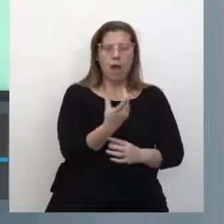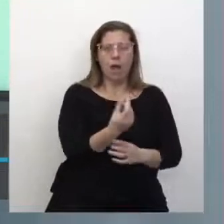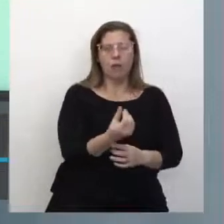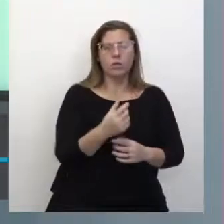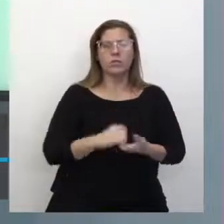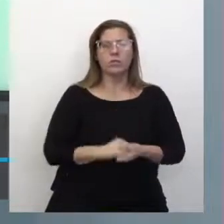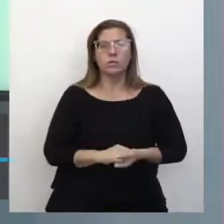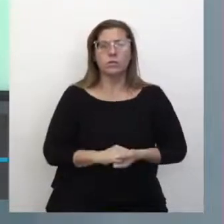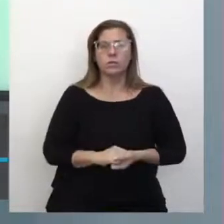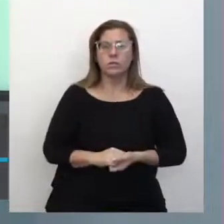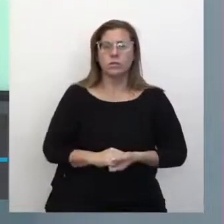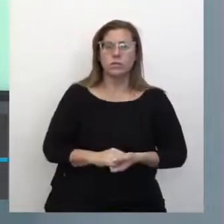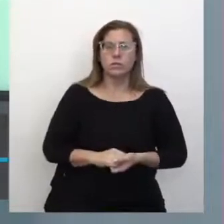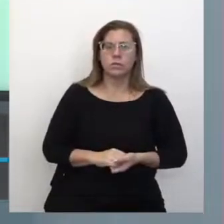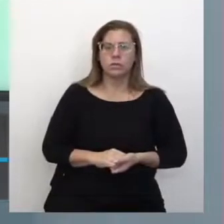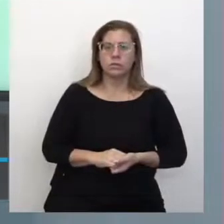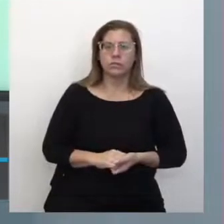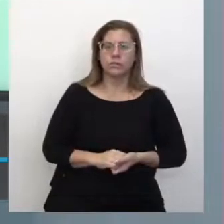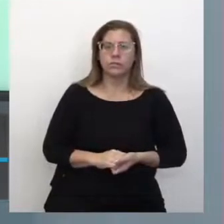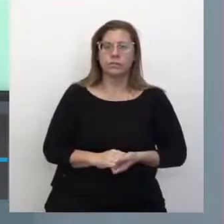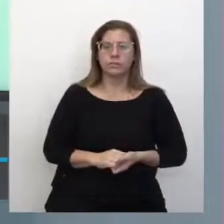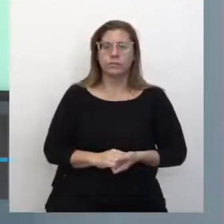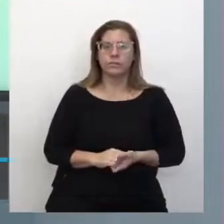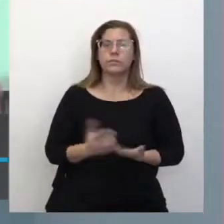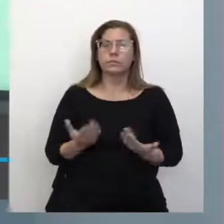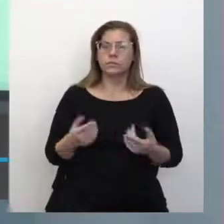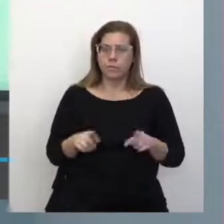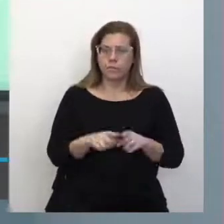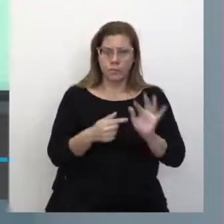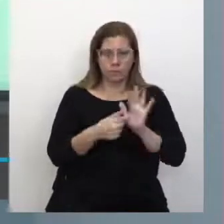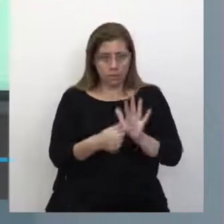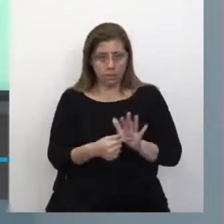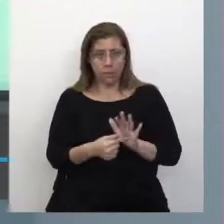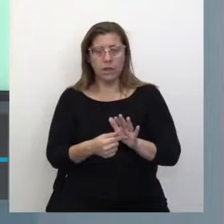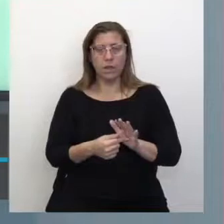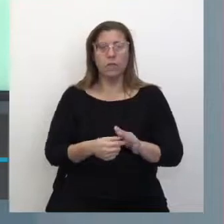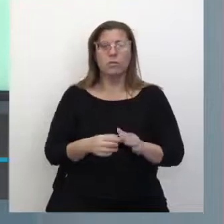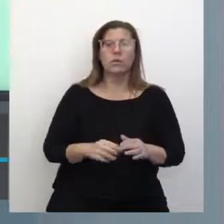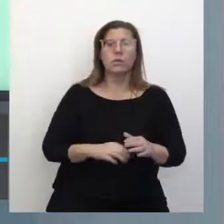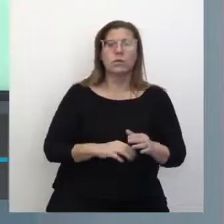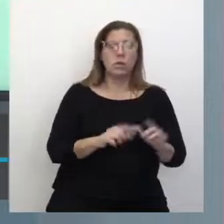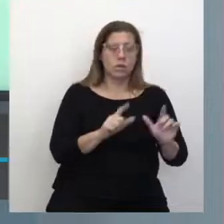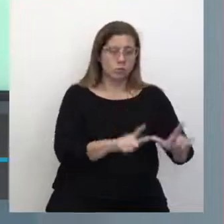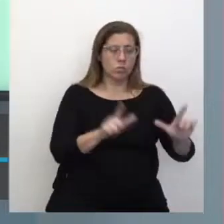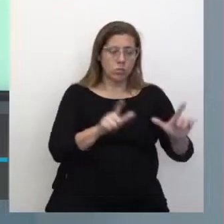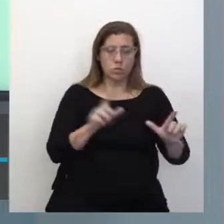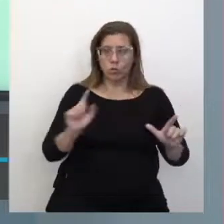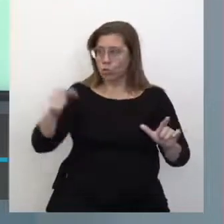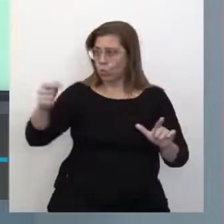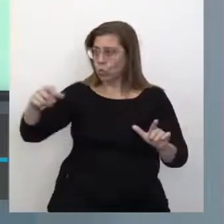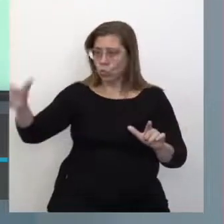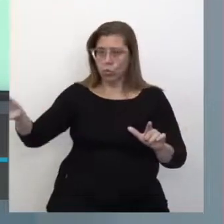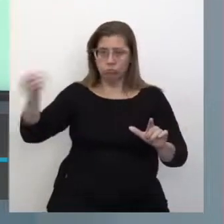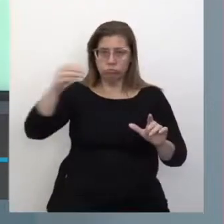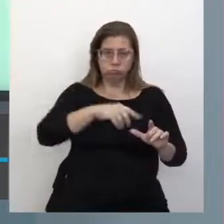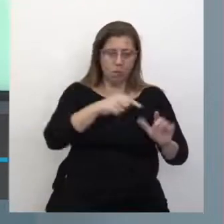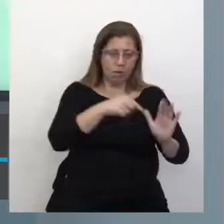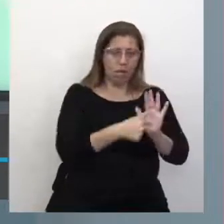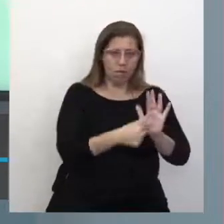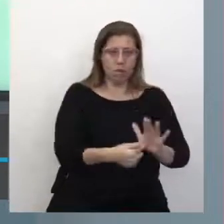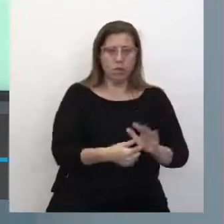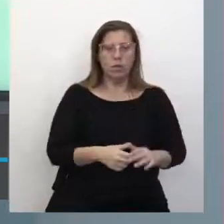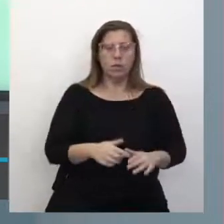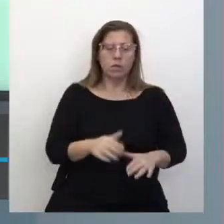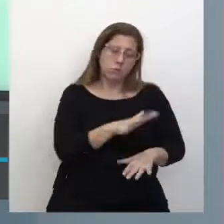arte, tanto ali, né, dos seus funcionários, como trazendo exposições de fora, enfim. Então, nós temos aí o espaço